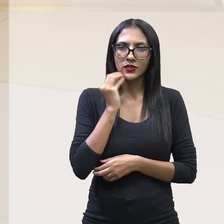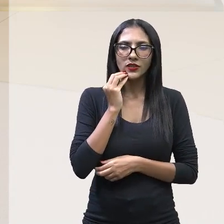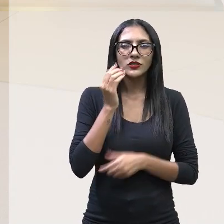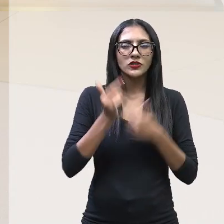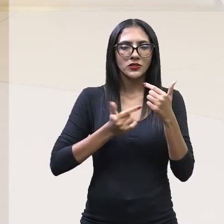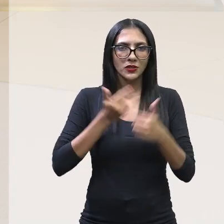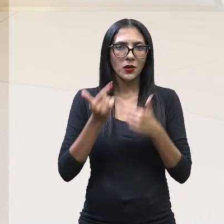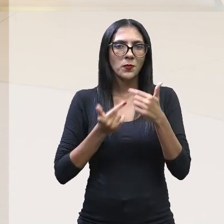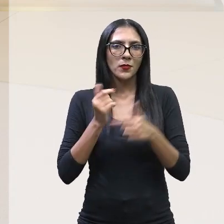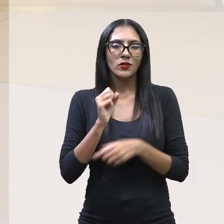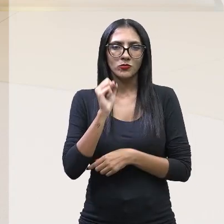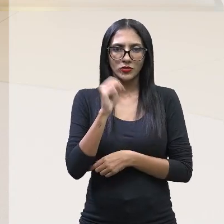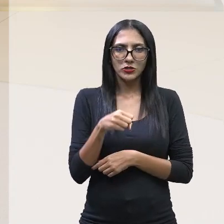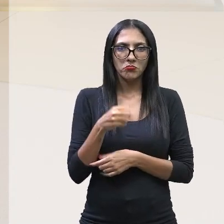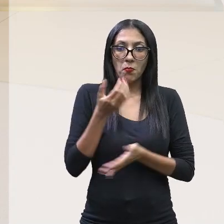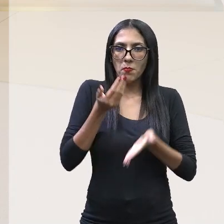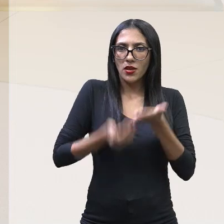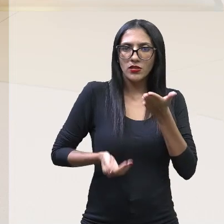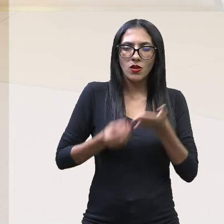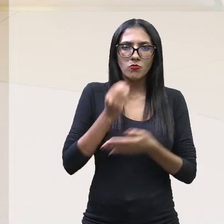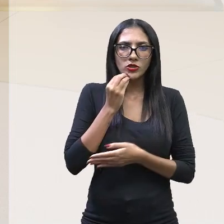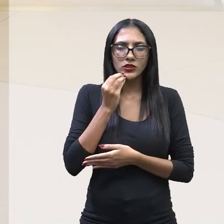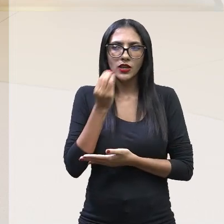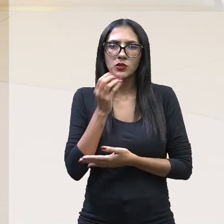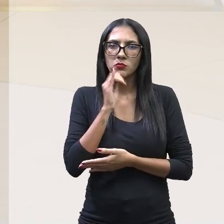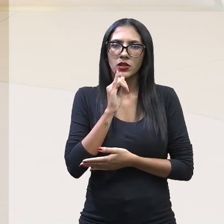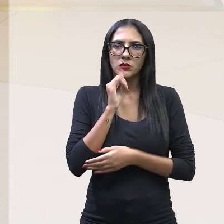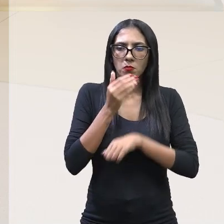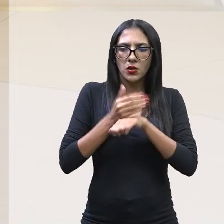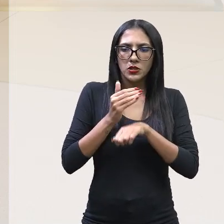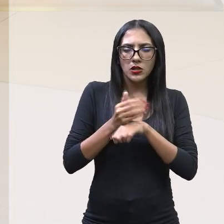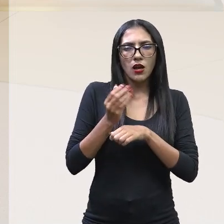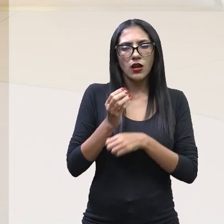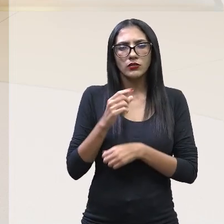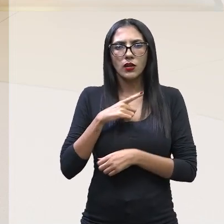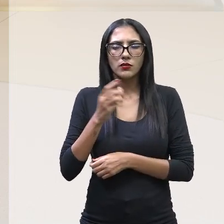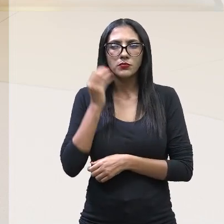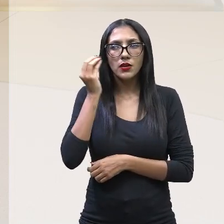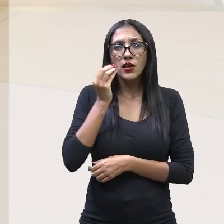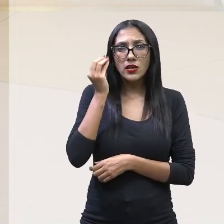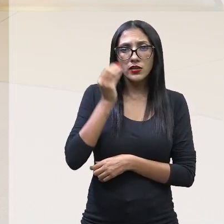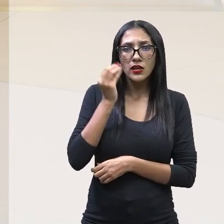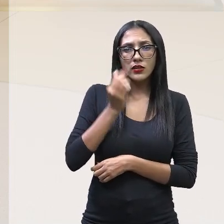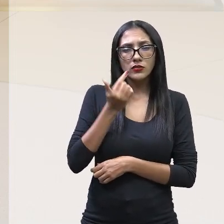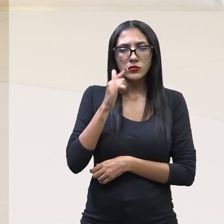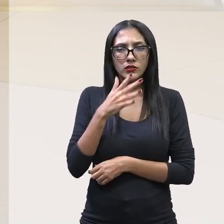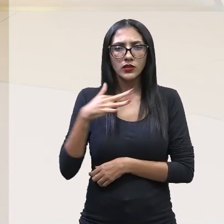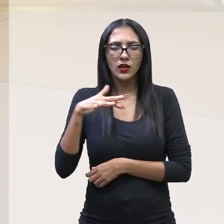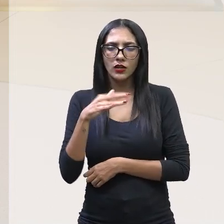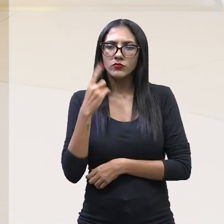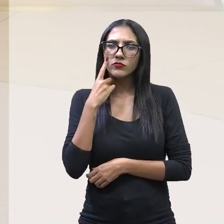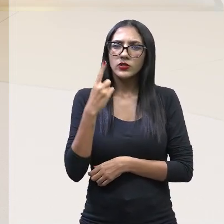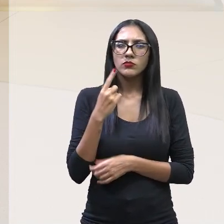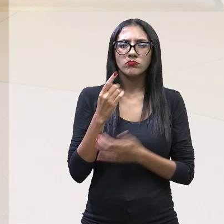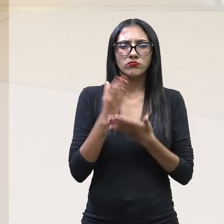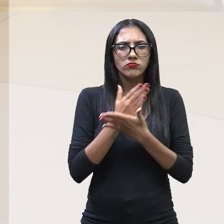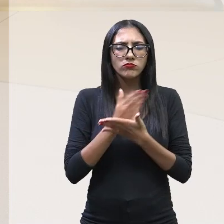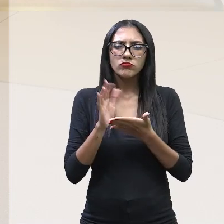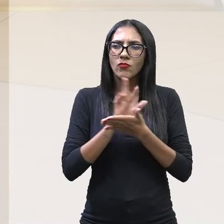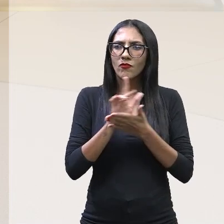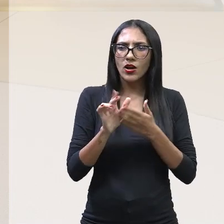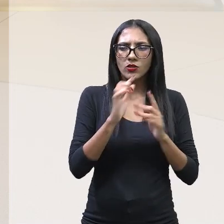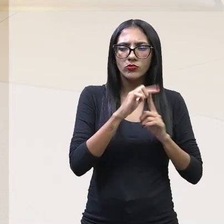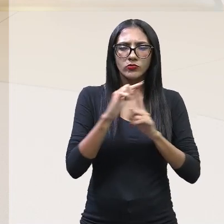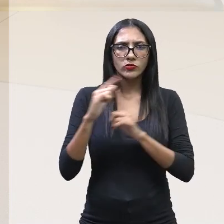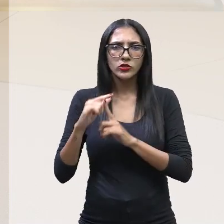não perca a oportunidade de se especializar, já que nós trouxemos aqui, não é, nesse tempo de aula, ocupações que